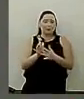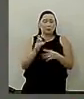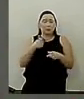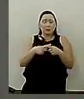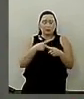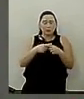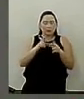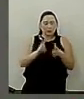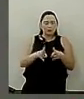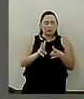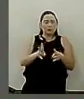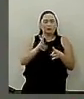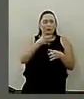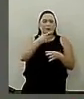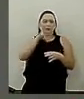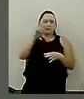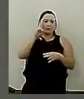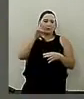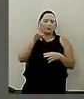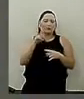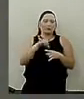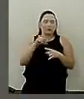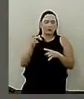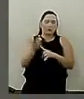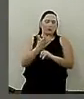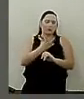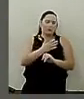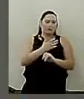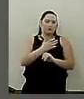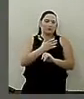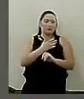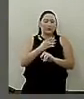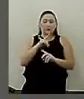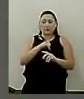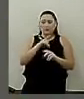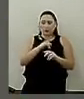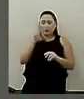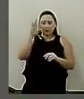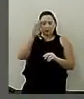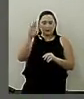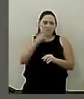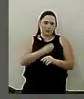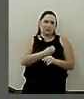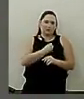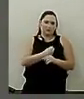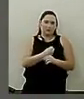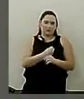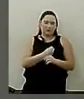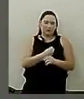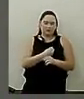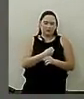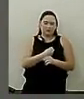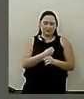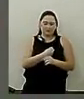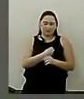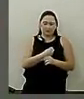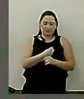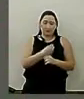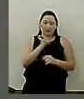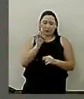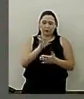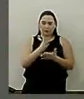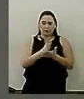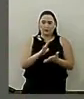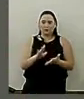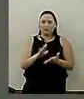sempre, sempre, sempre nós dependeremos da ação graciosa do Senhor em nos socorrer. Deixa eu concluir, o